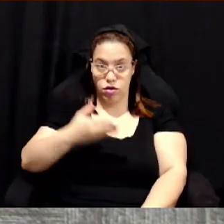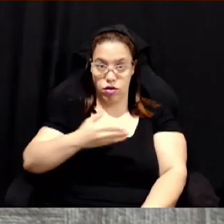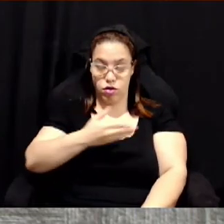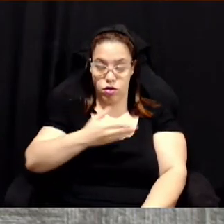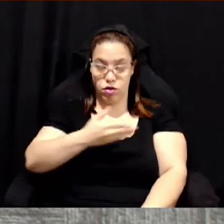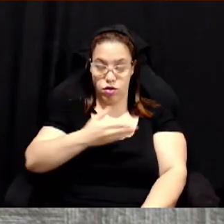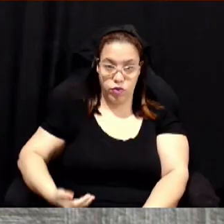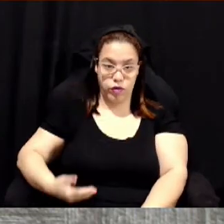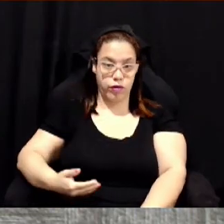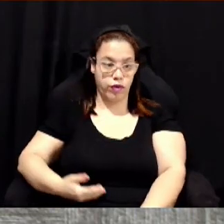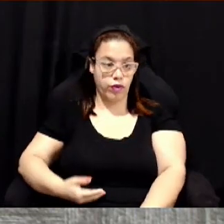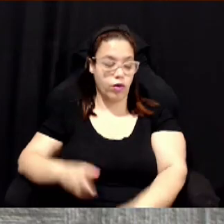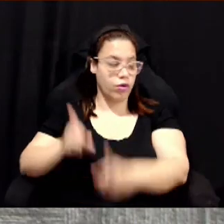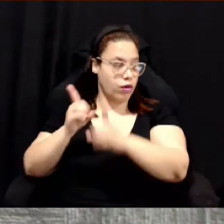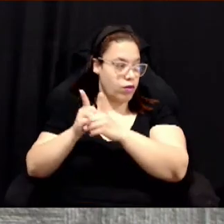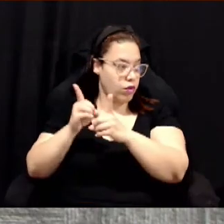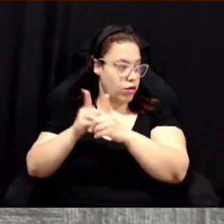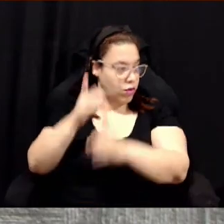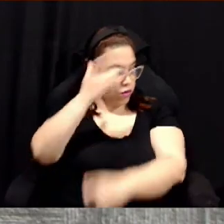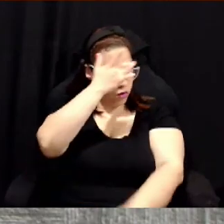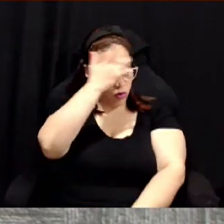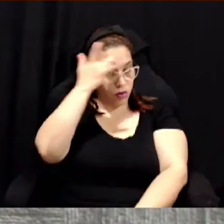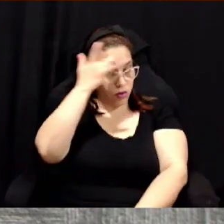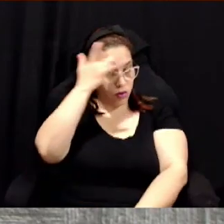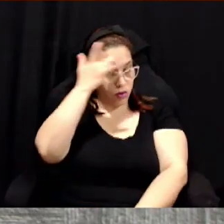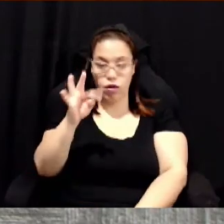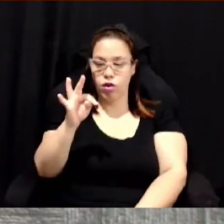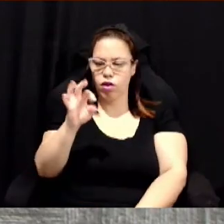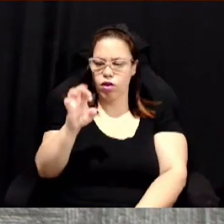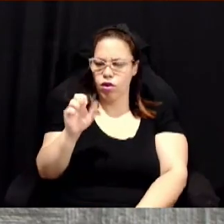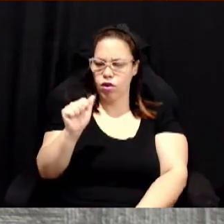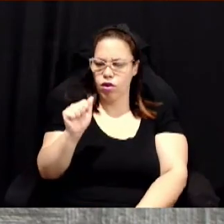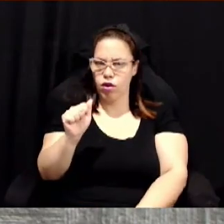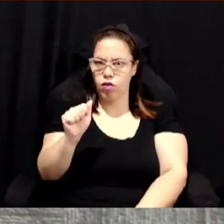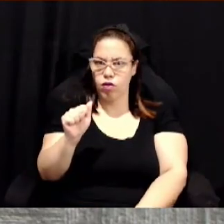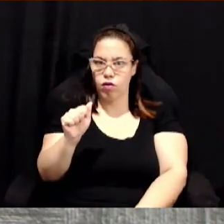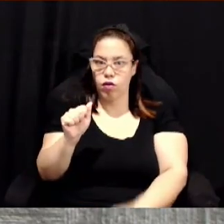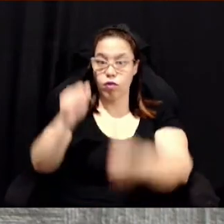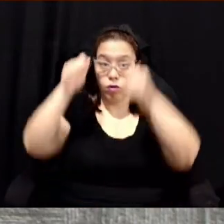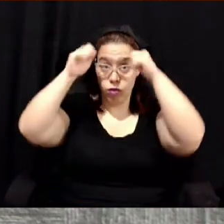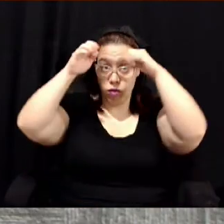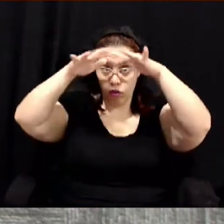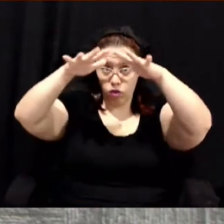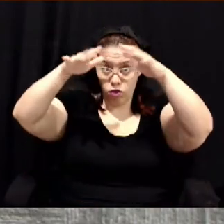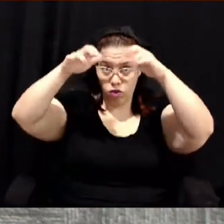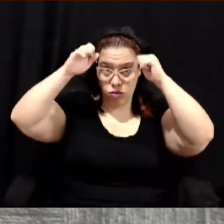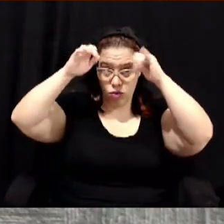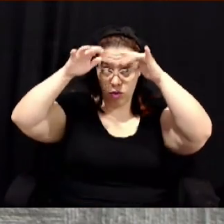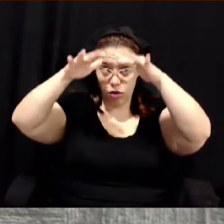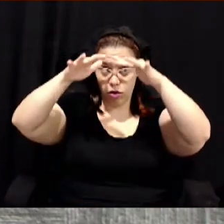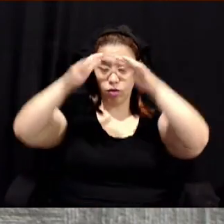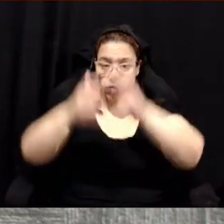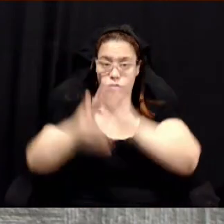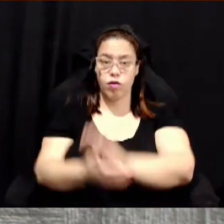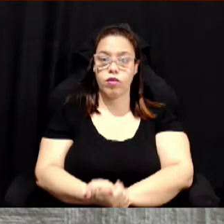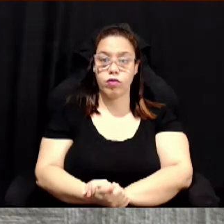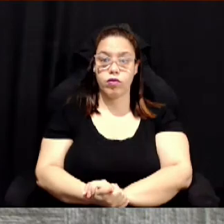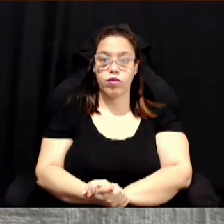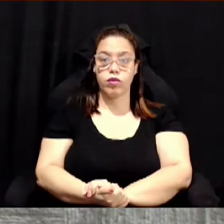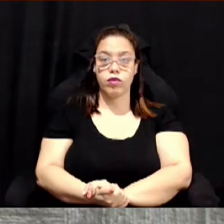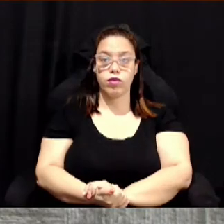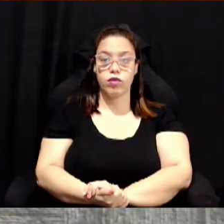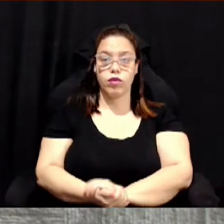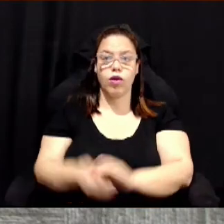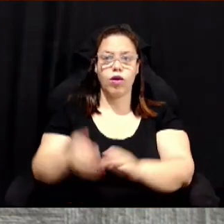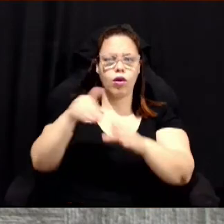para o atendimento das pessoas com TEA, que tem o transtorno do espectro autista. Durante a votação,